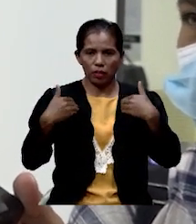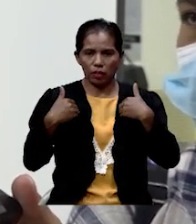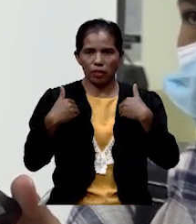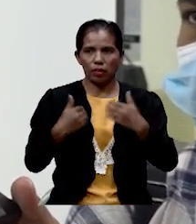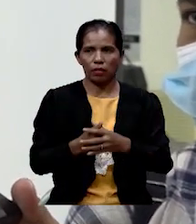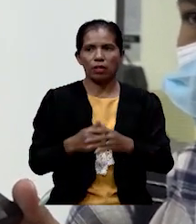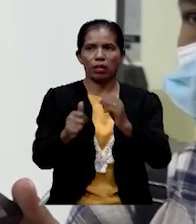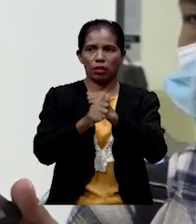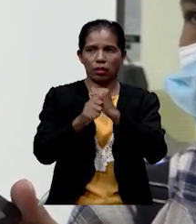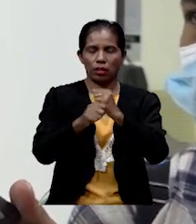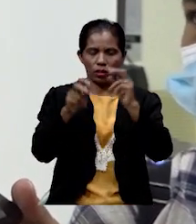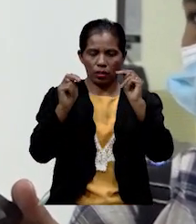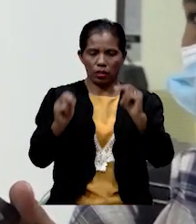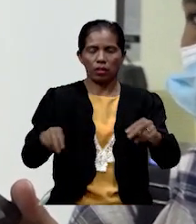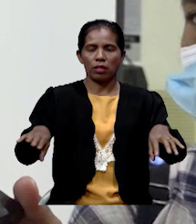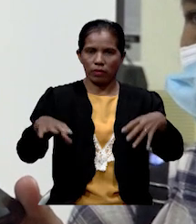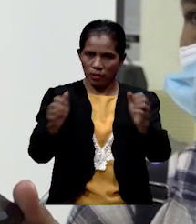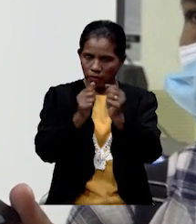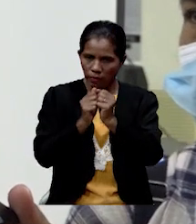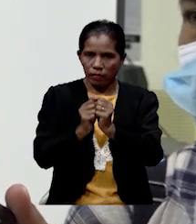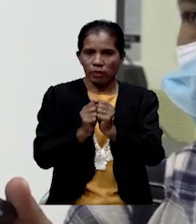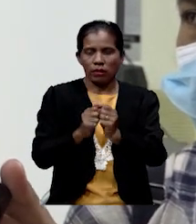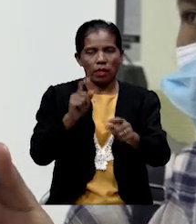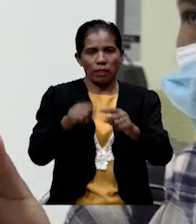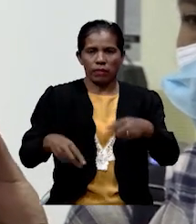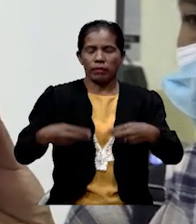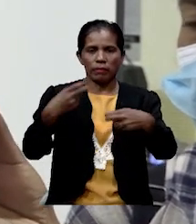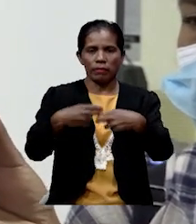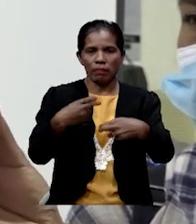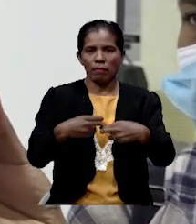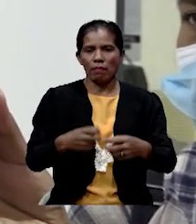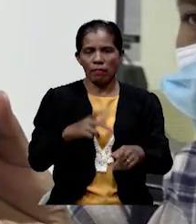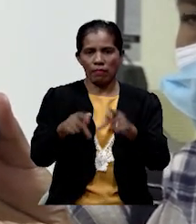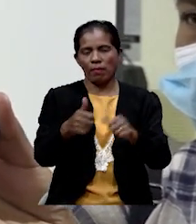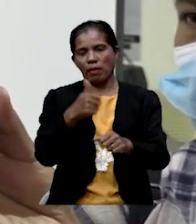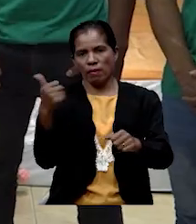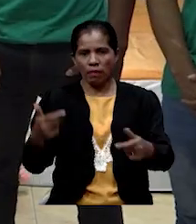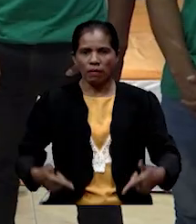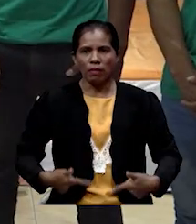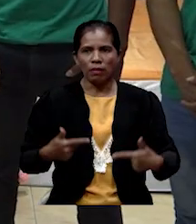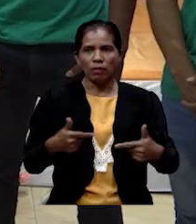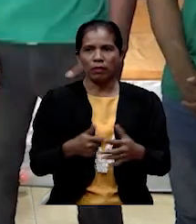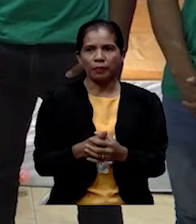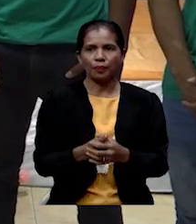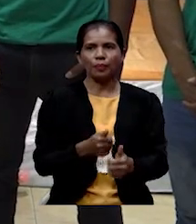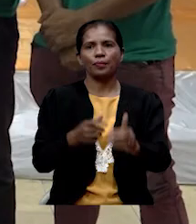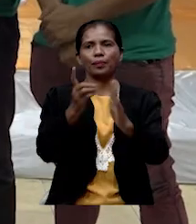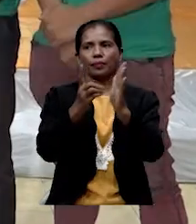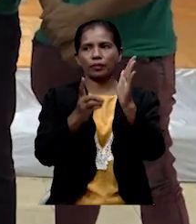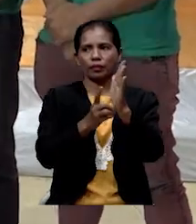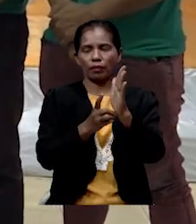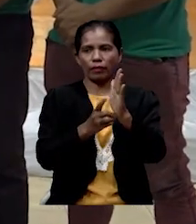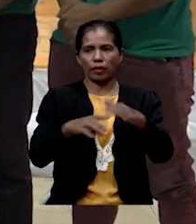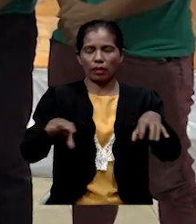a sangue ser né tem ser aí a coordenação para ter nela bem prejudica para é mais cedo que nebida né cara Tirdaros trabalhador Timor-Wanzira